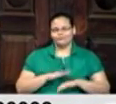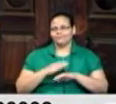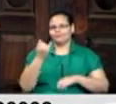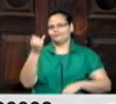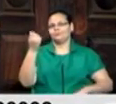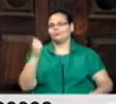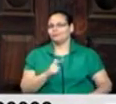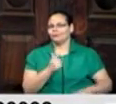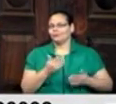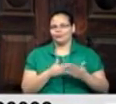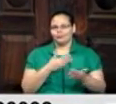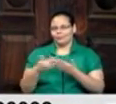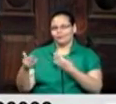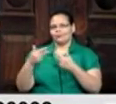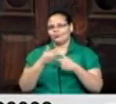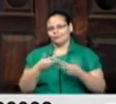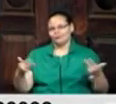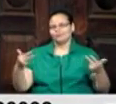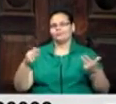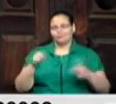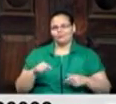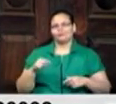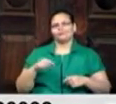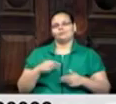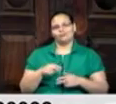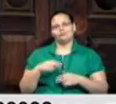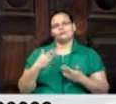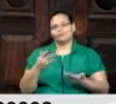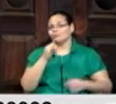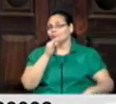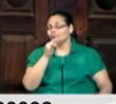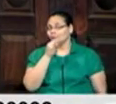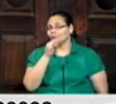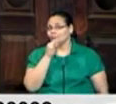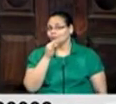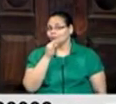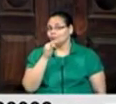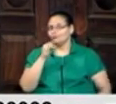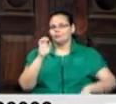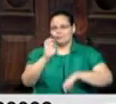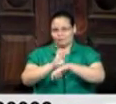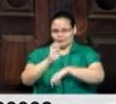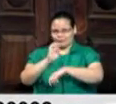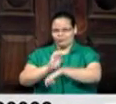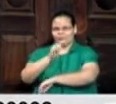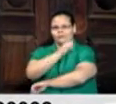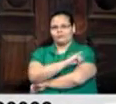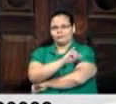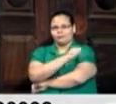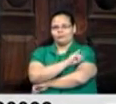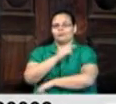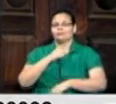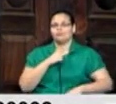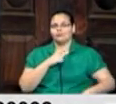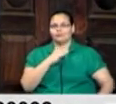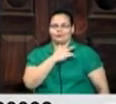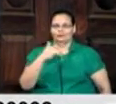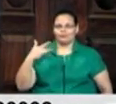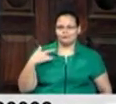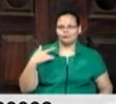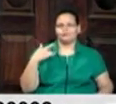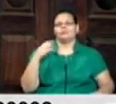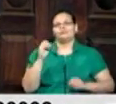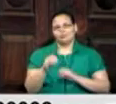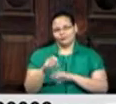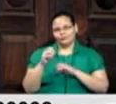coisa nos coloca nessa situação. Exemplo disso, o Estado do Rio tem a sua saúde, a sua